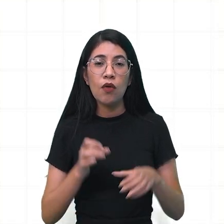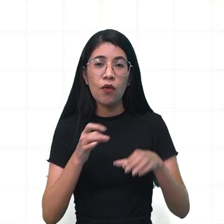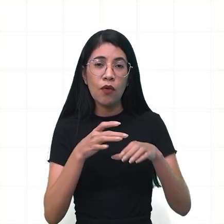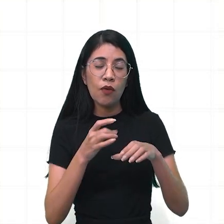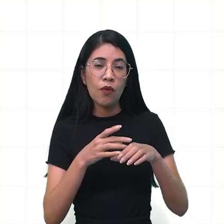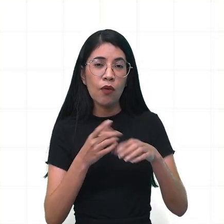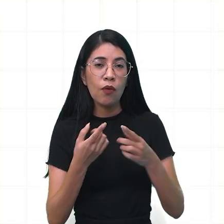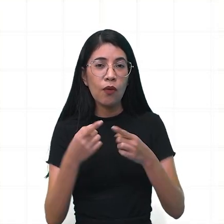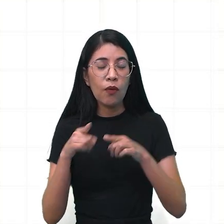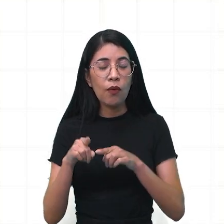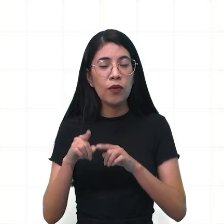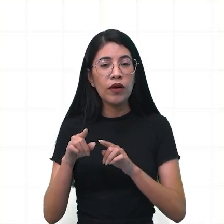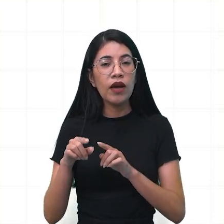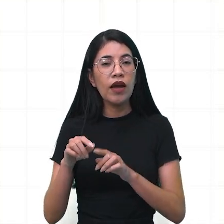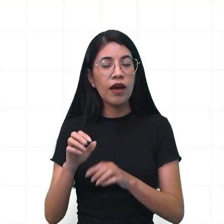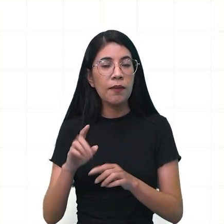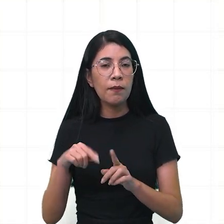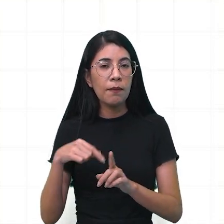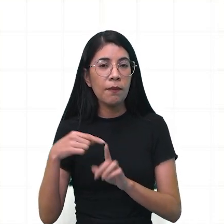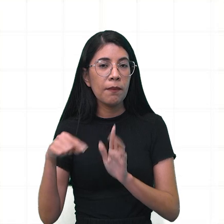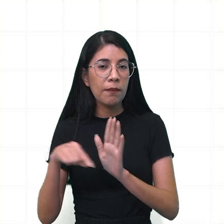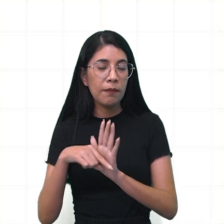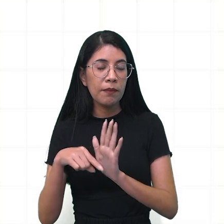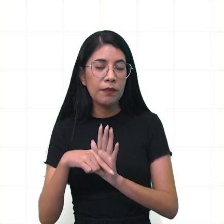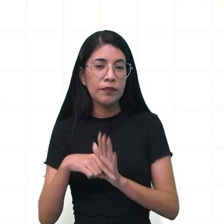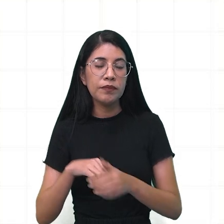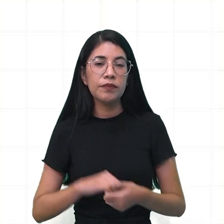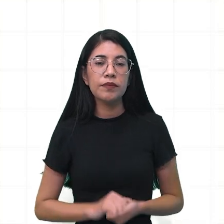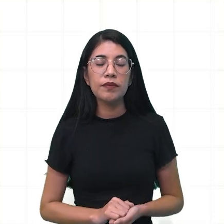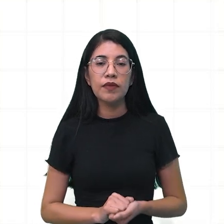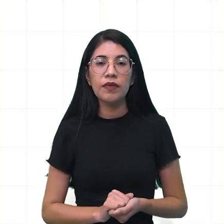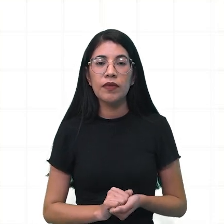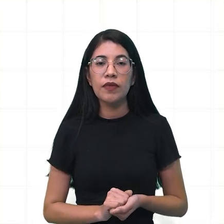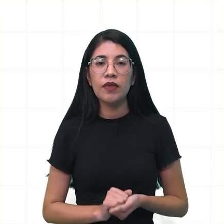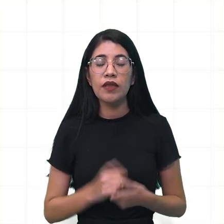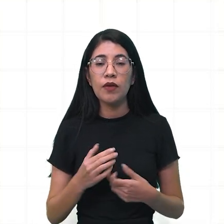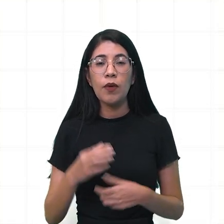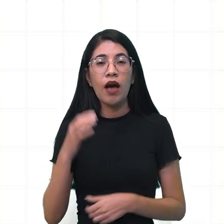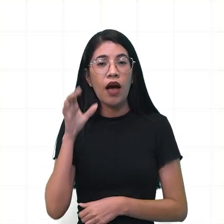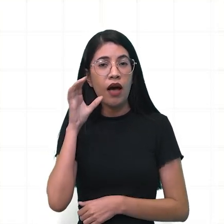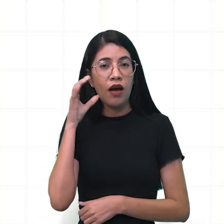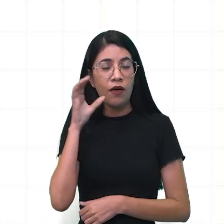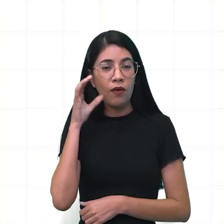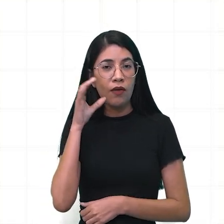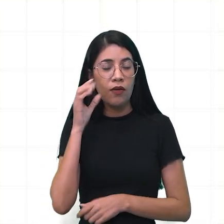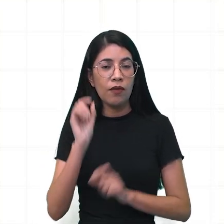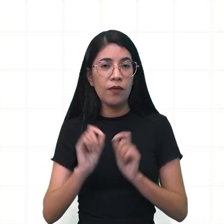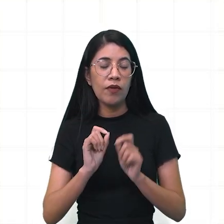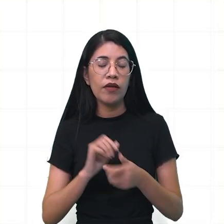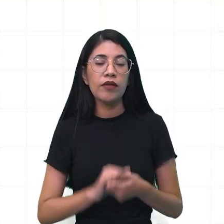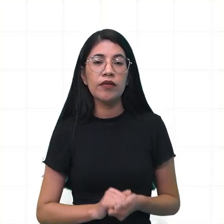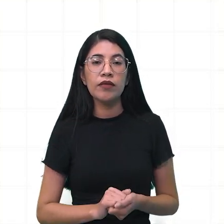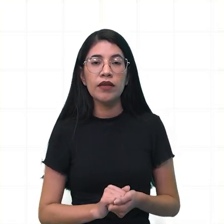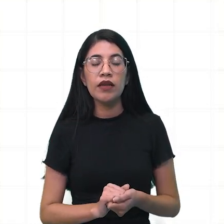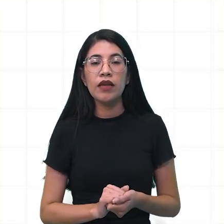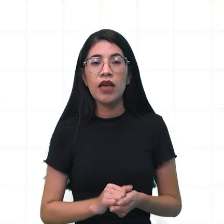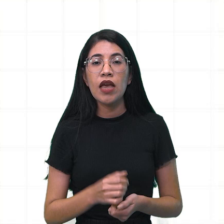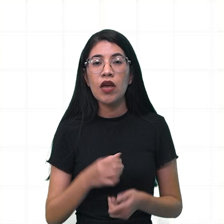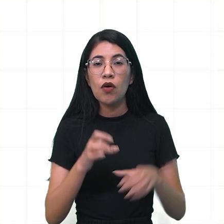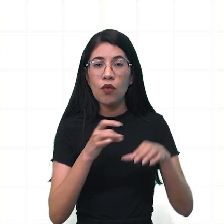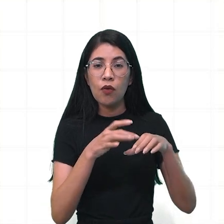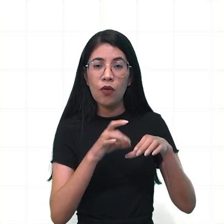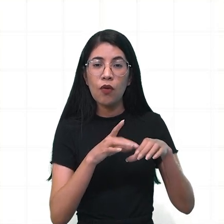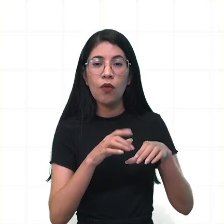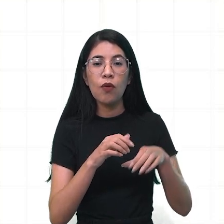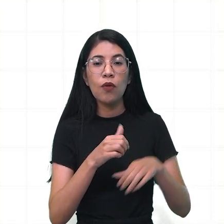que fez então o saldo dele é positivo agora olha o caso aqui da Colômbia a Colômbia eh fez nove gols mas ela